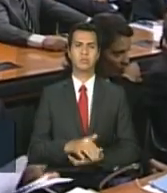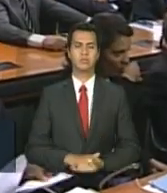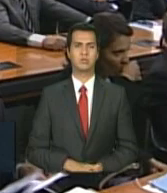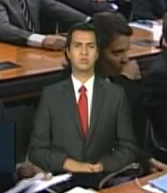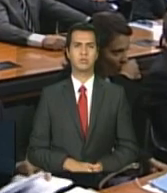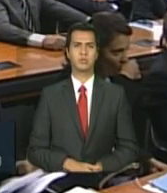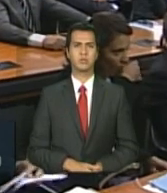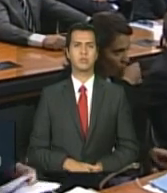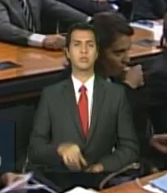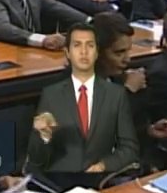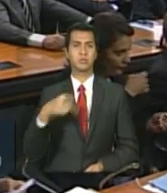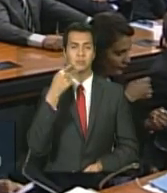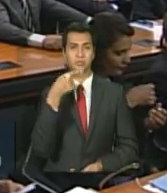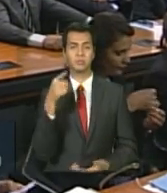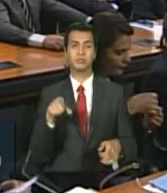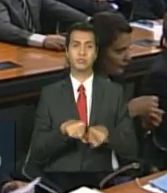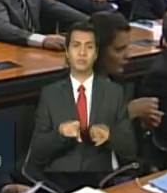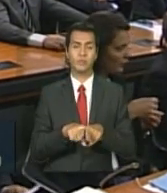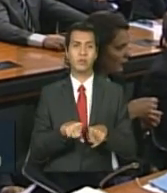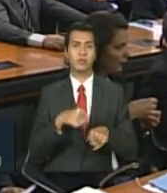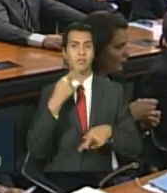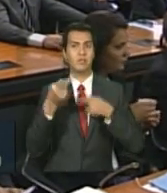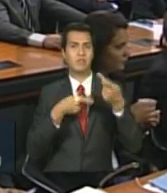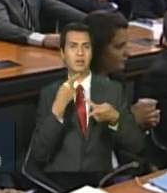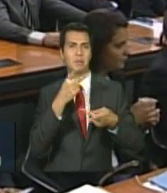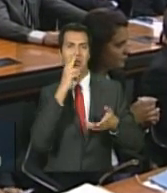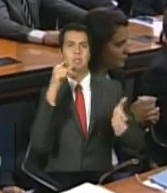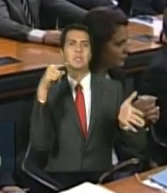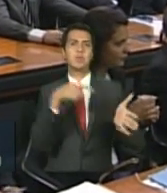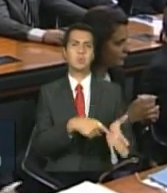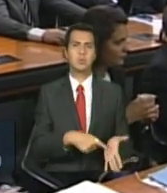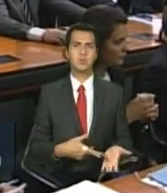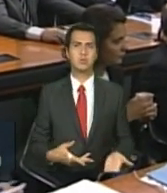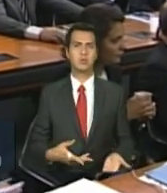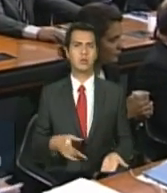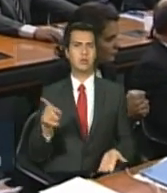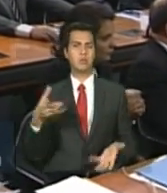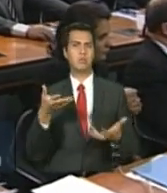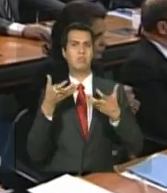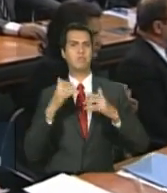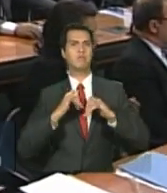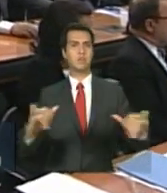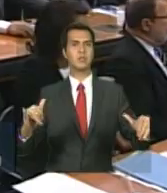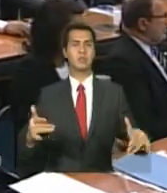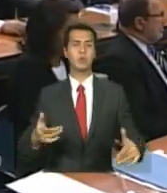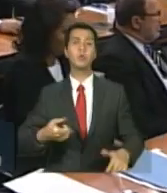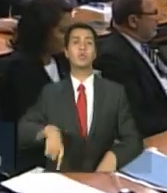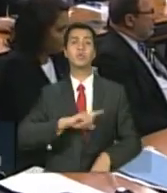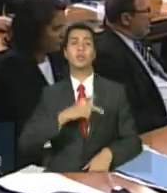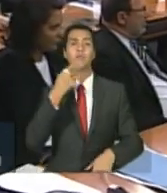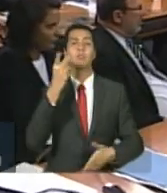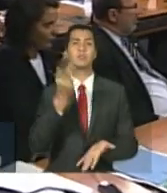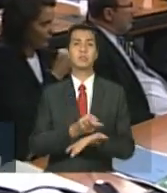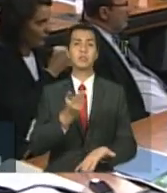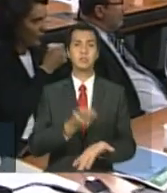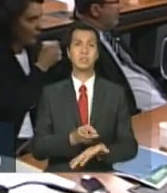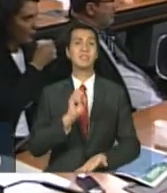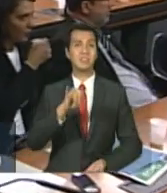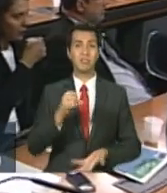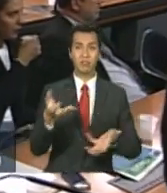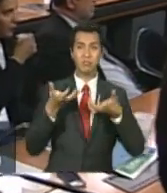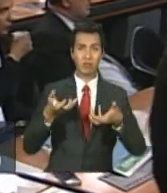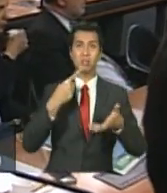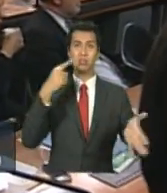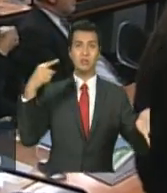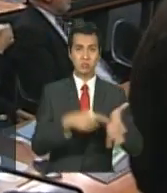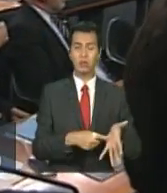que fazia, até mesmo de insinuações de denúncias que poderia fazer. Qual foi a nossa atitude sempre? Se há o que denunciar, que